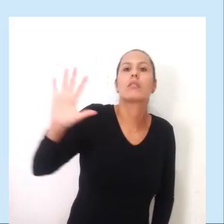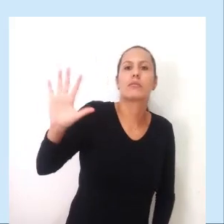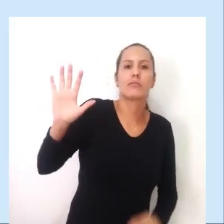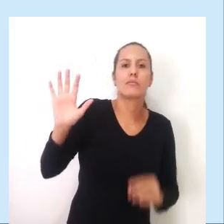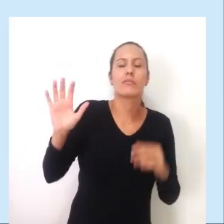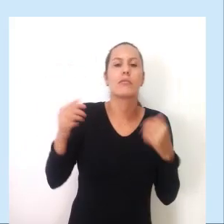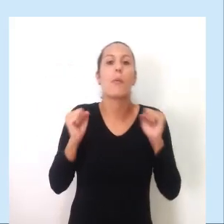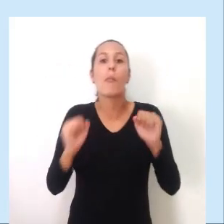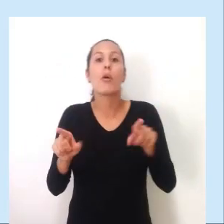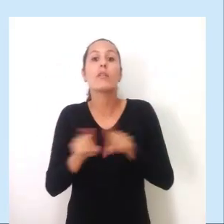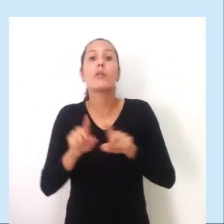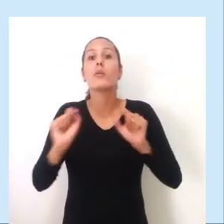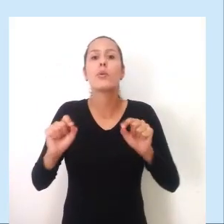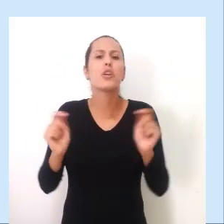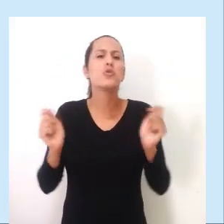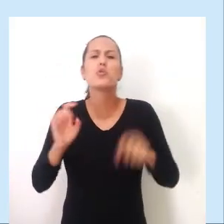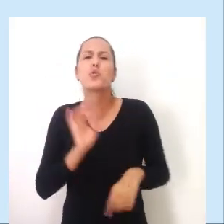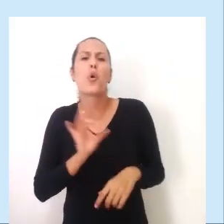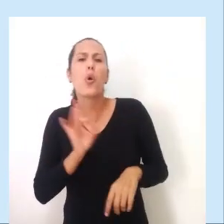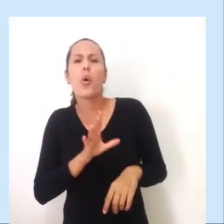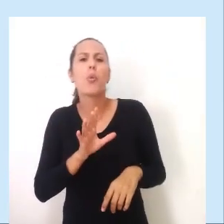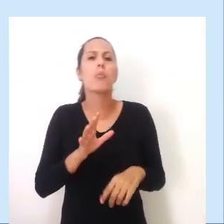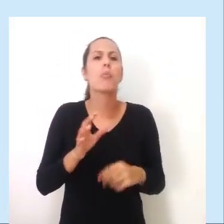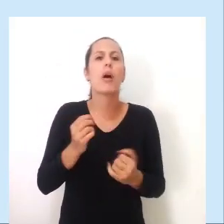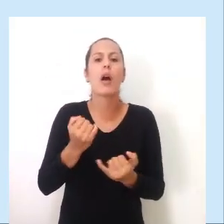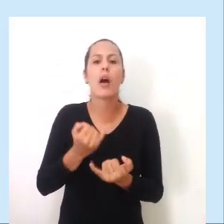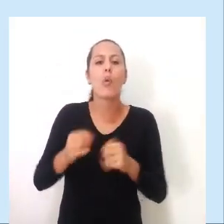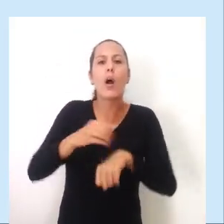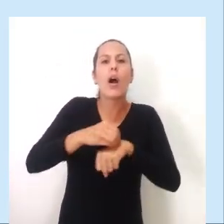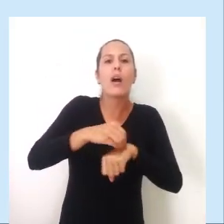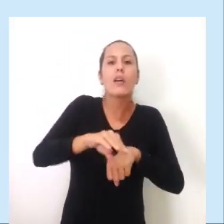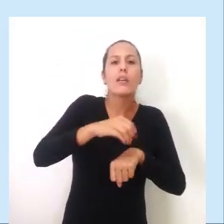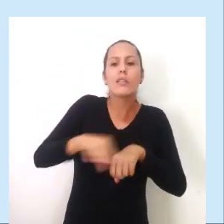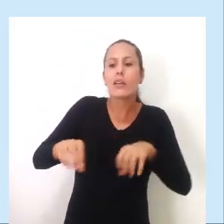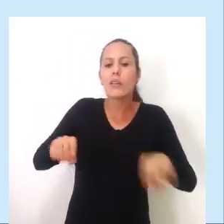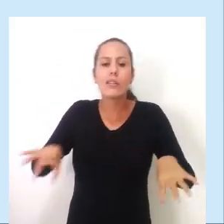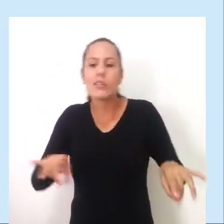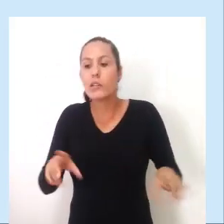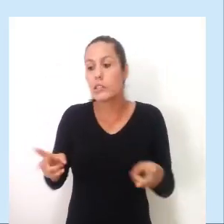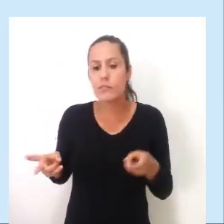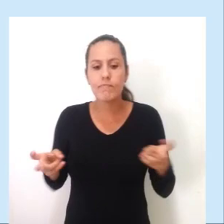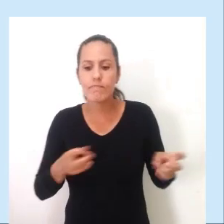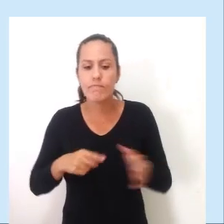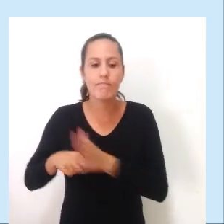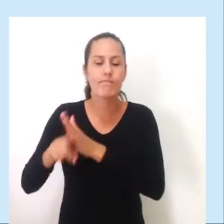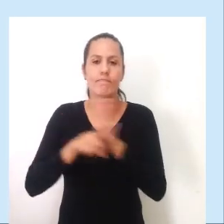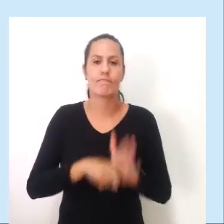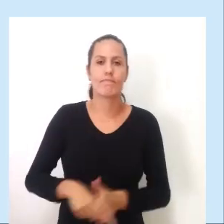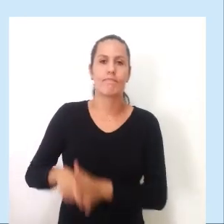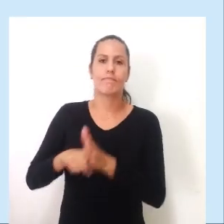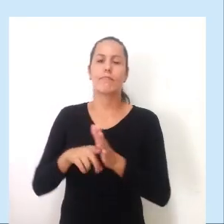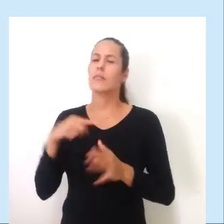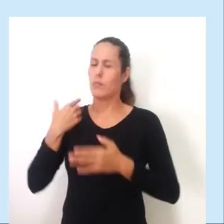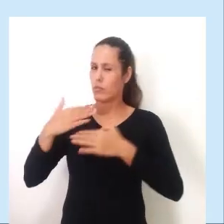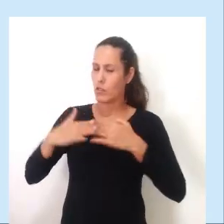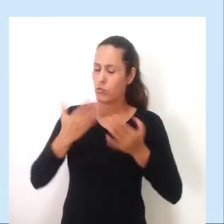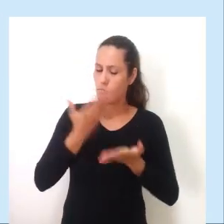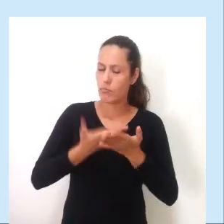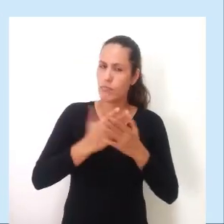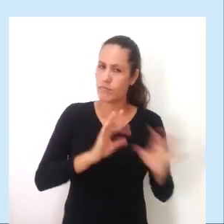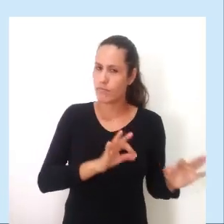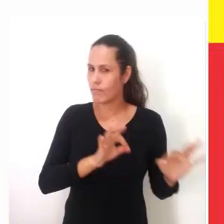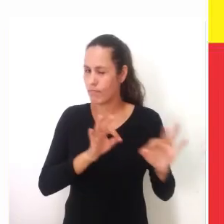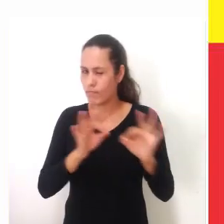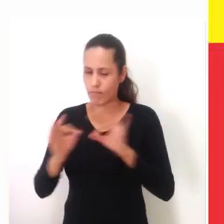o molde, pode também estar apenas rastros ou pegadas. E daqui a pouquinho a gente vai estudar melhor sobre